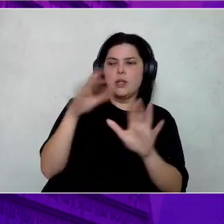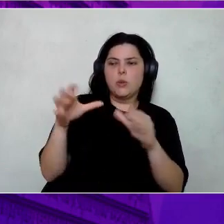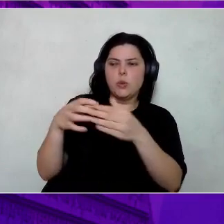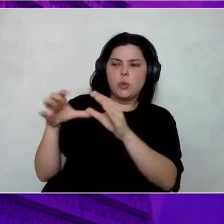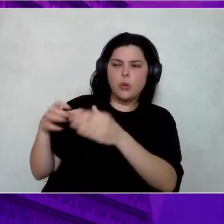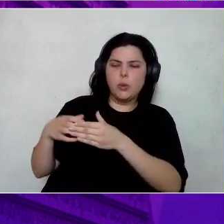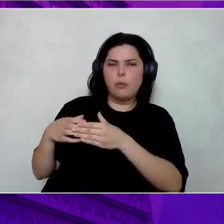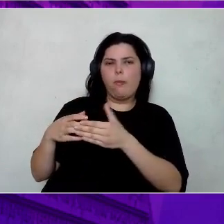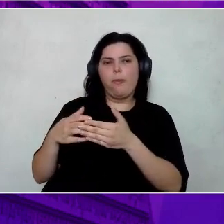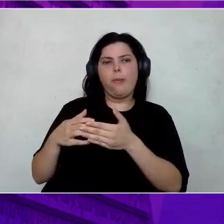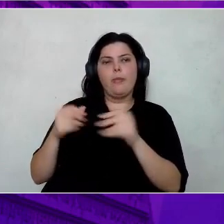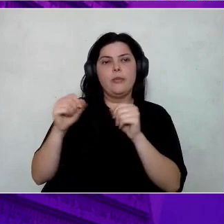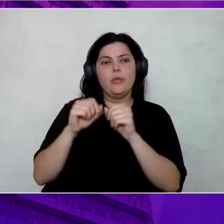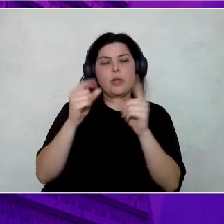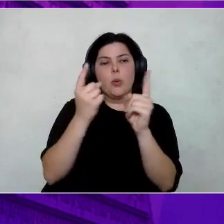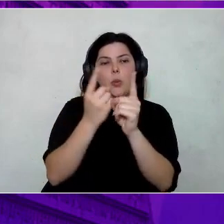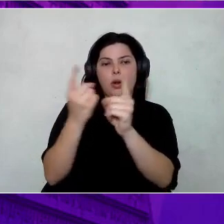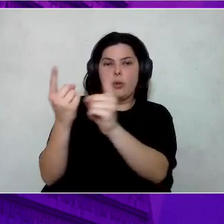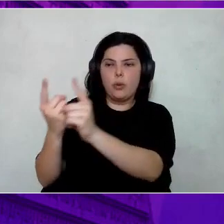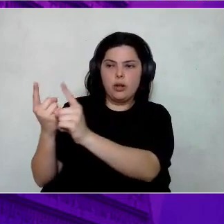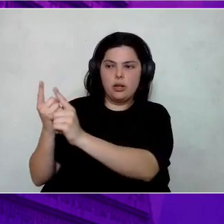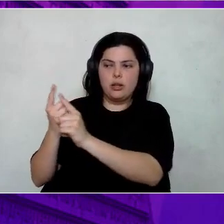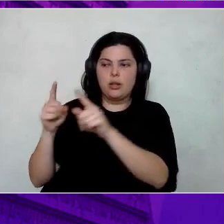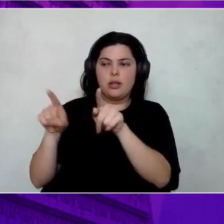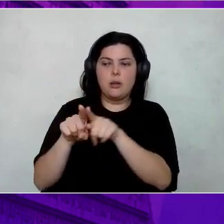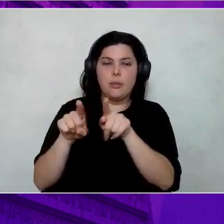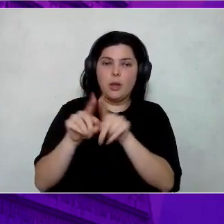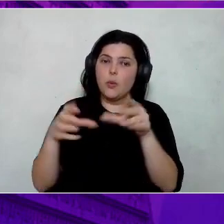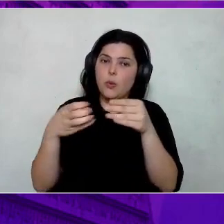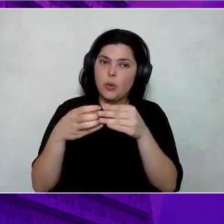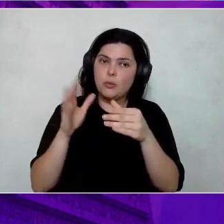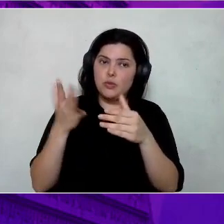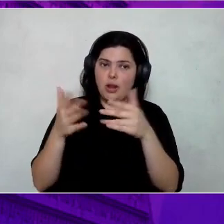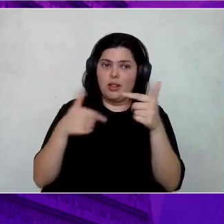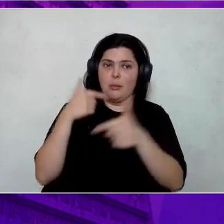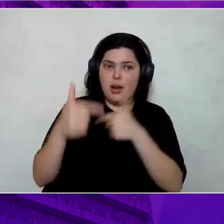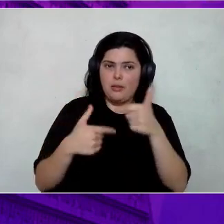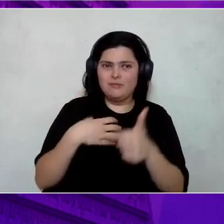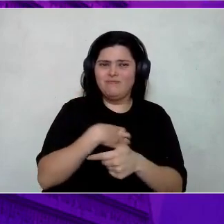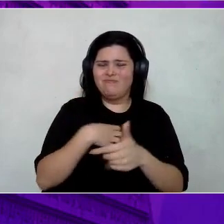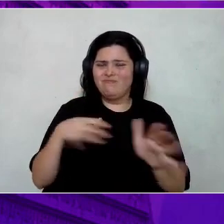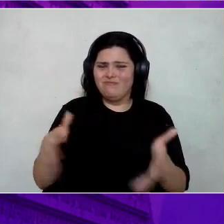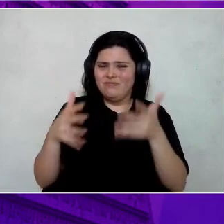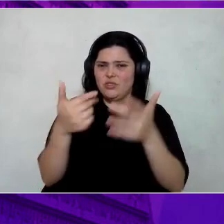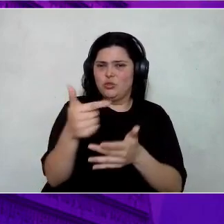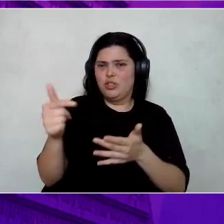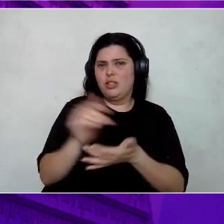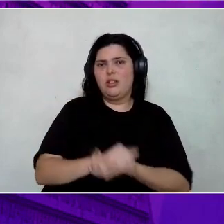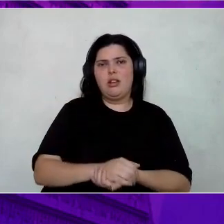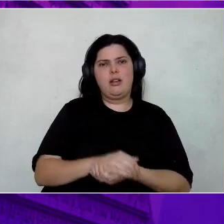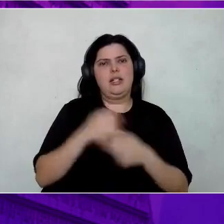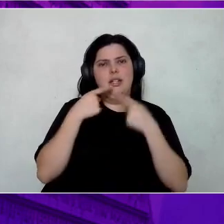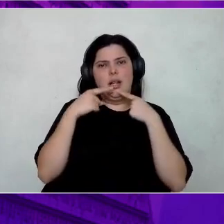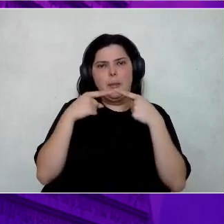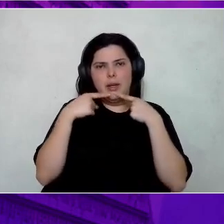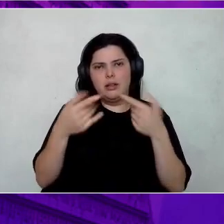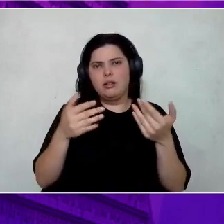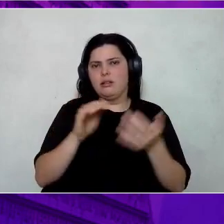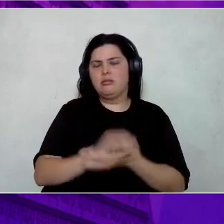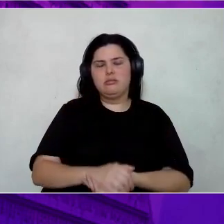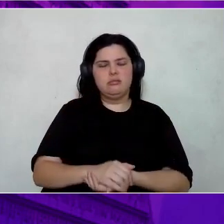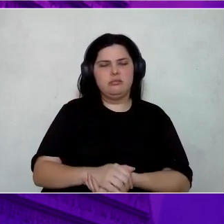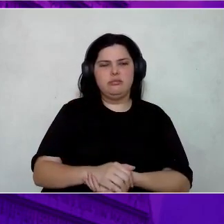o one-on-one também com o pessoal que já estava lá, né? Eu senti que o pessoal estava meio desmotivado, reclamando, se sentindo um